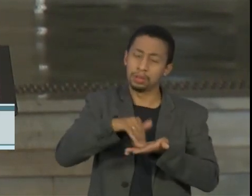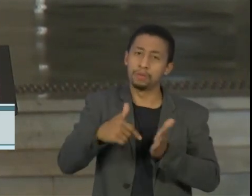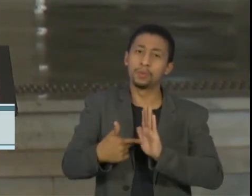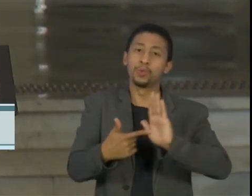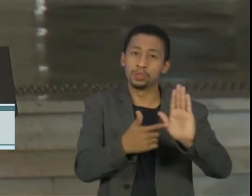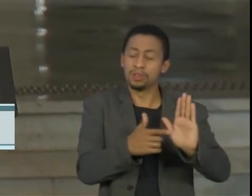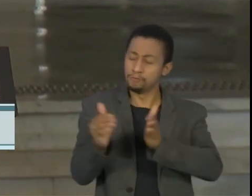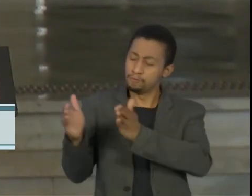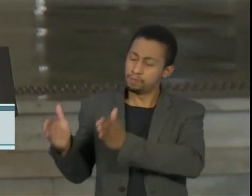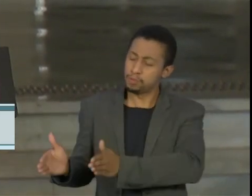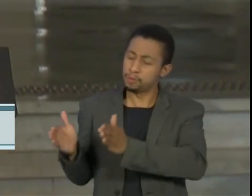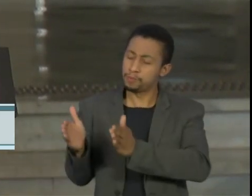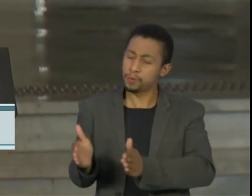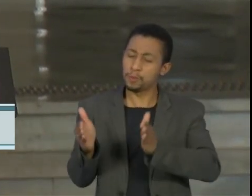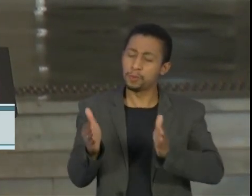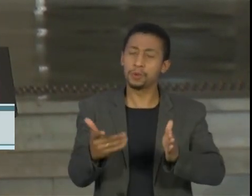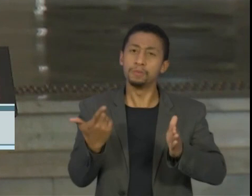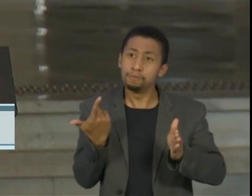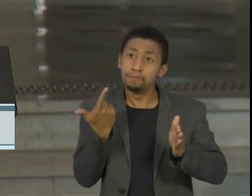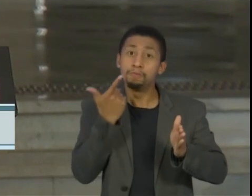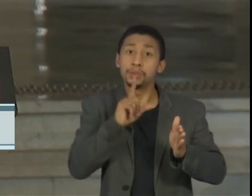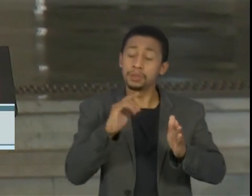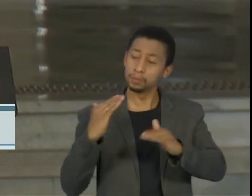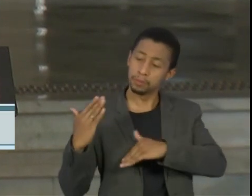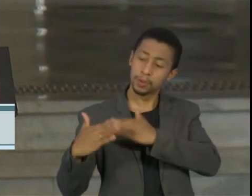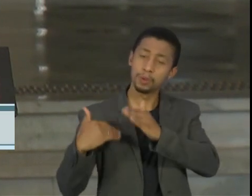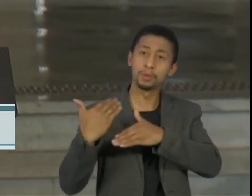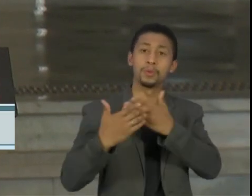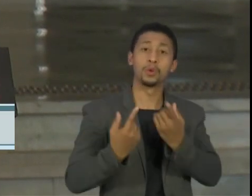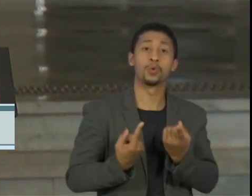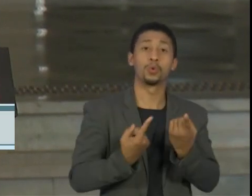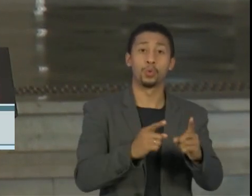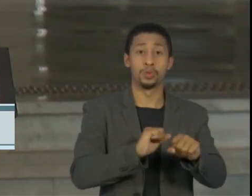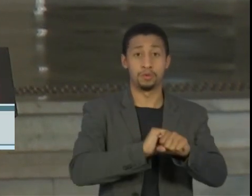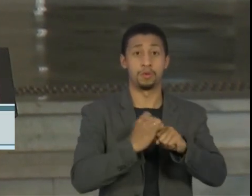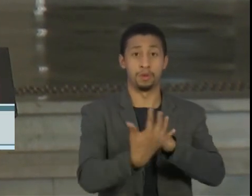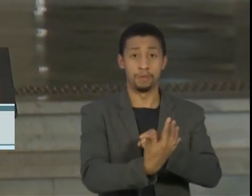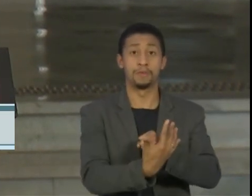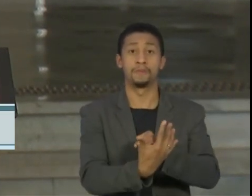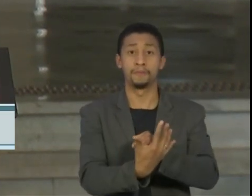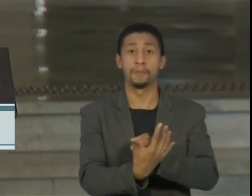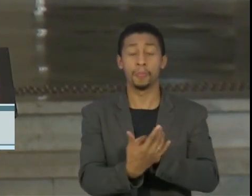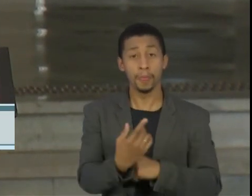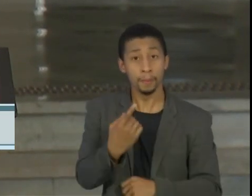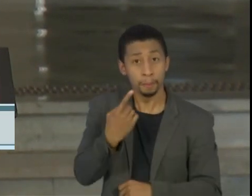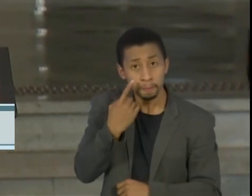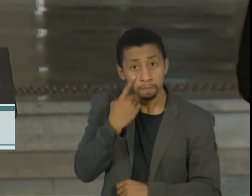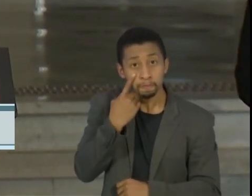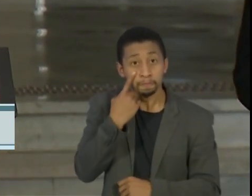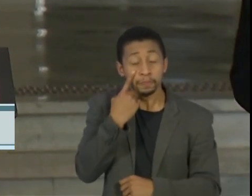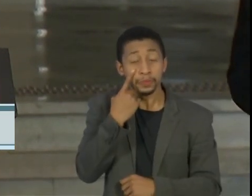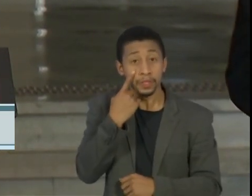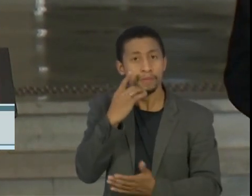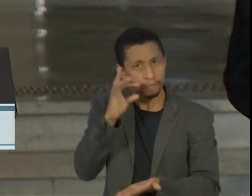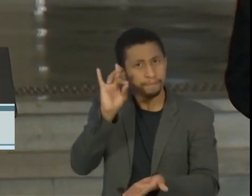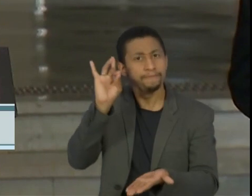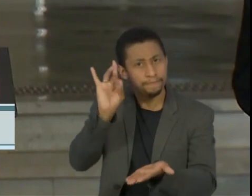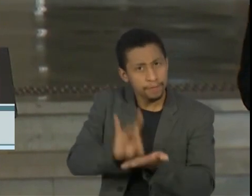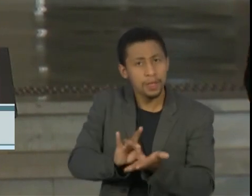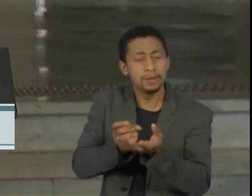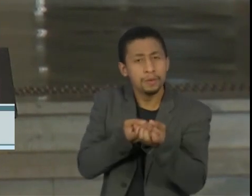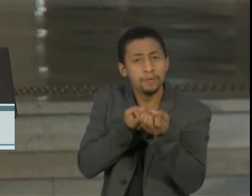extremamente bem sucedido no enfrentamento da pandemia. Então, nós vamos ver que, de fato, os